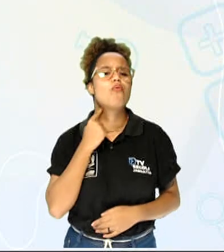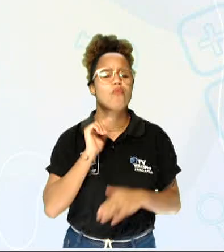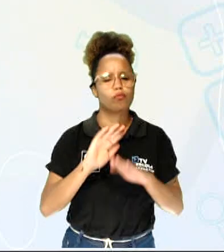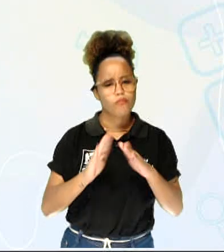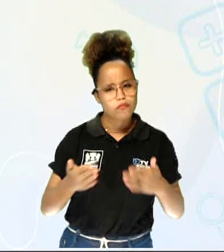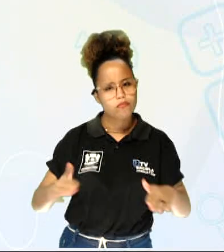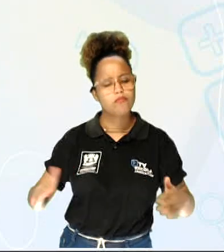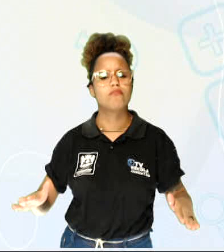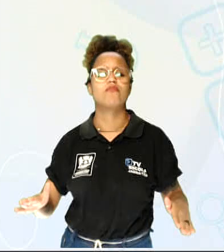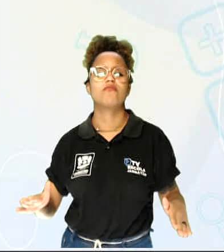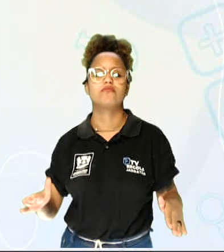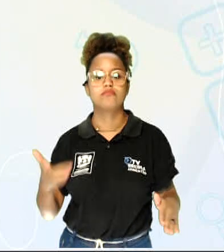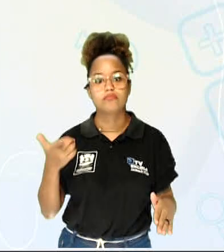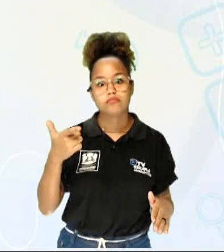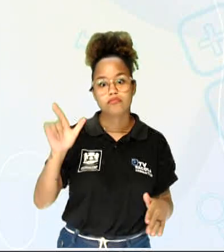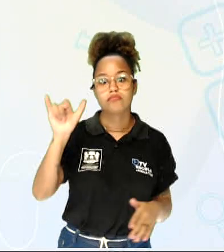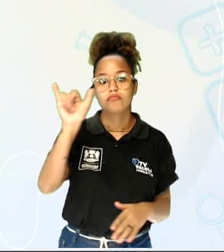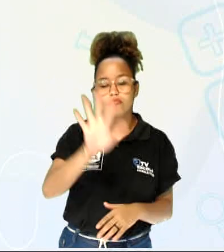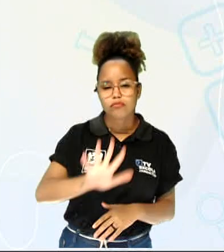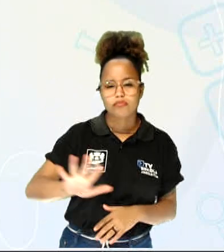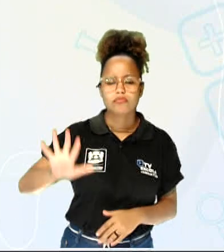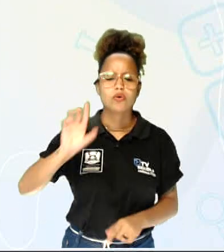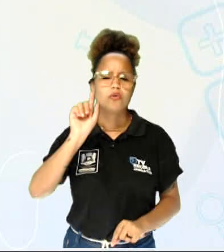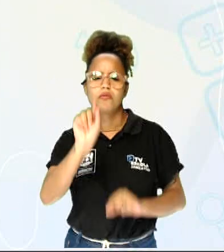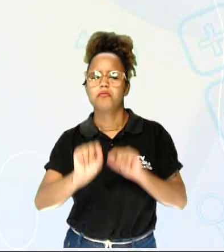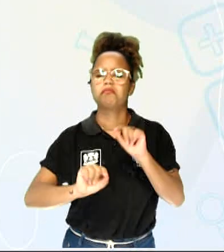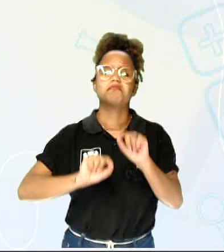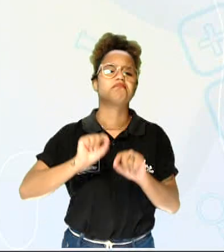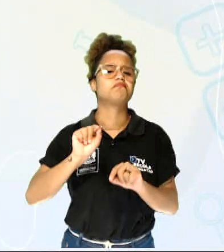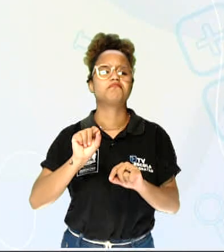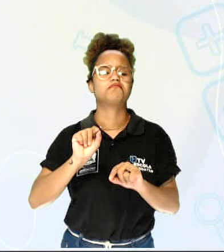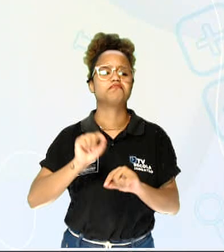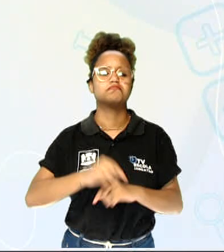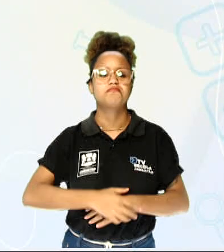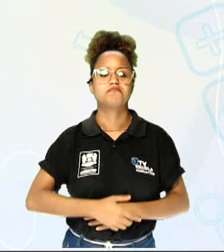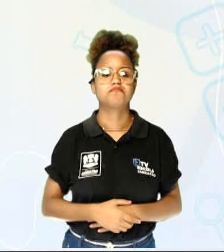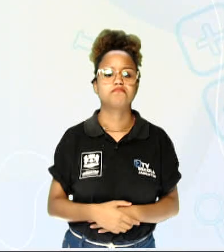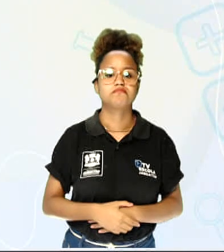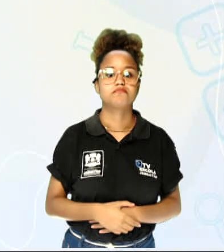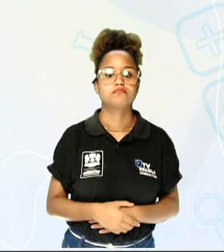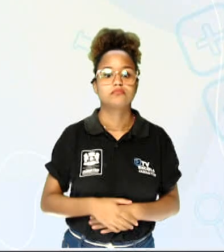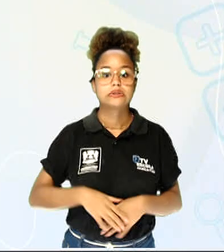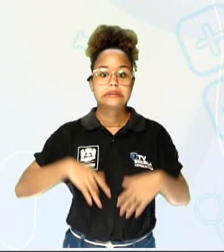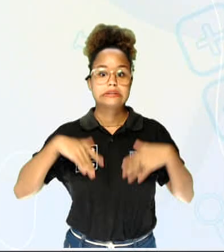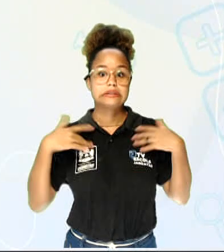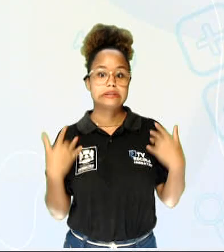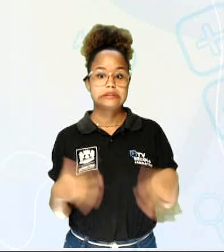mar. E a próxima foto, o que será? Tandandandam.